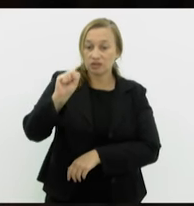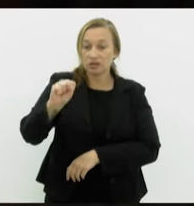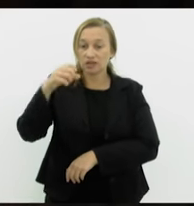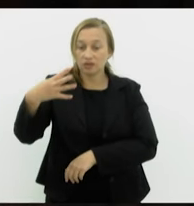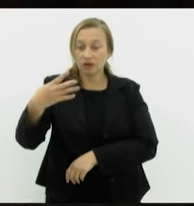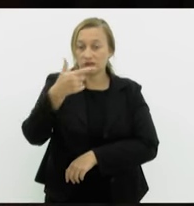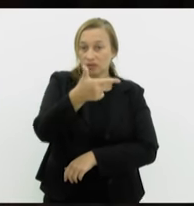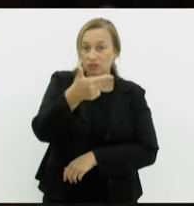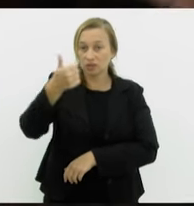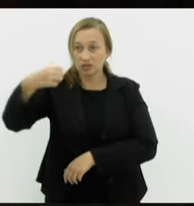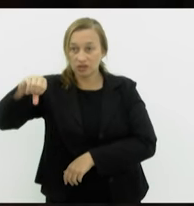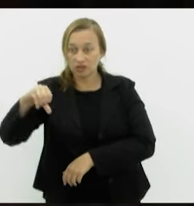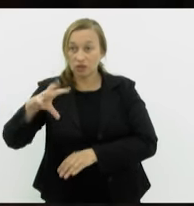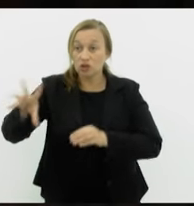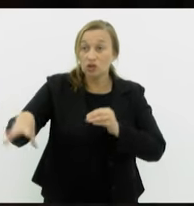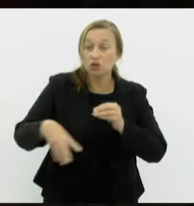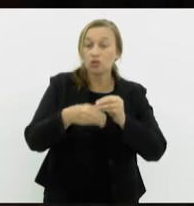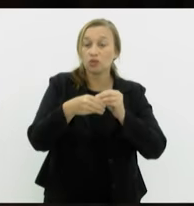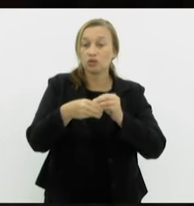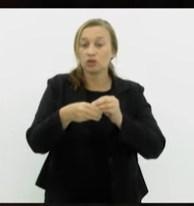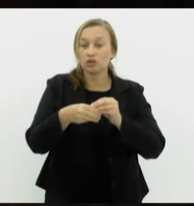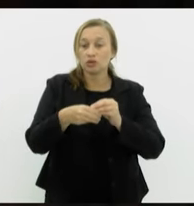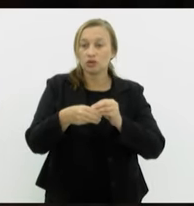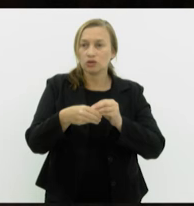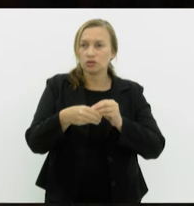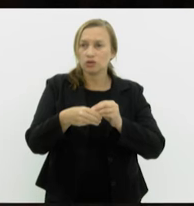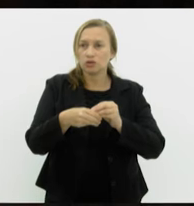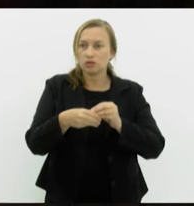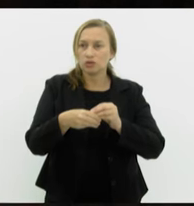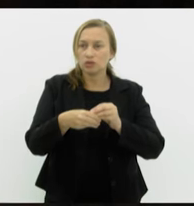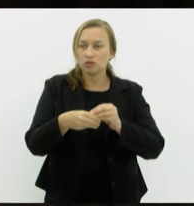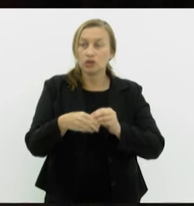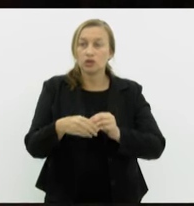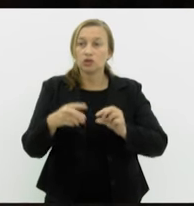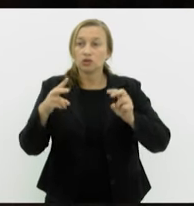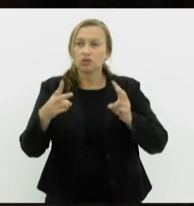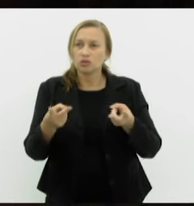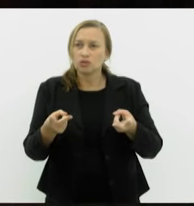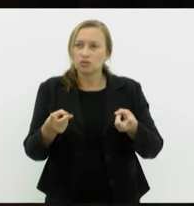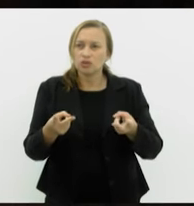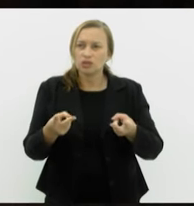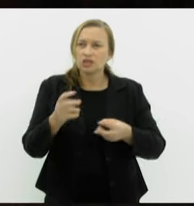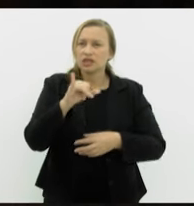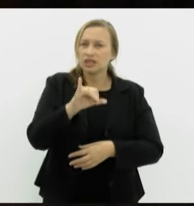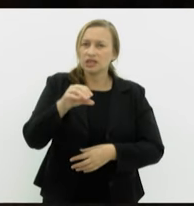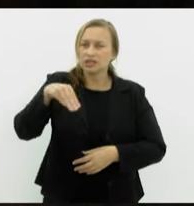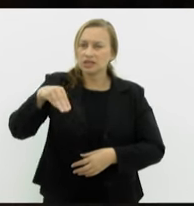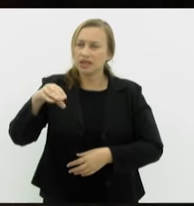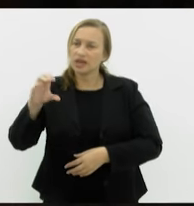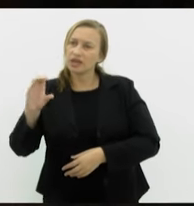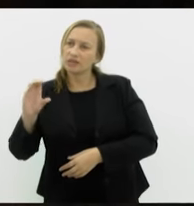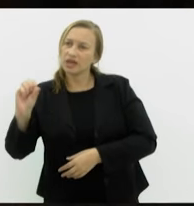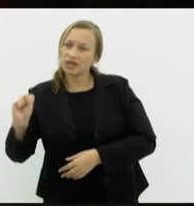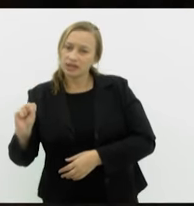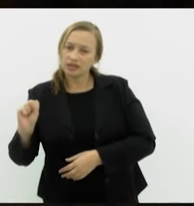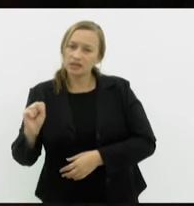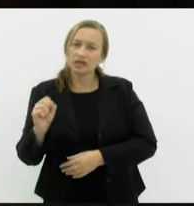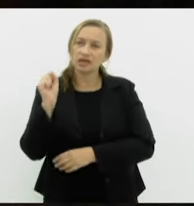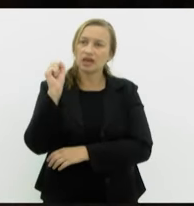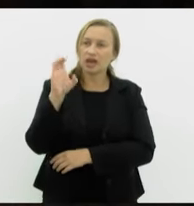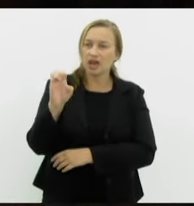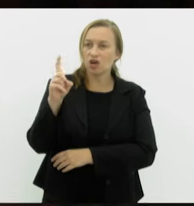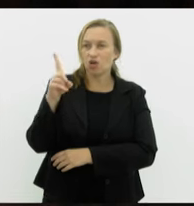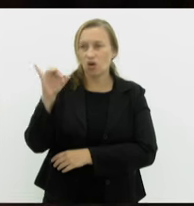46.884/2019 para incluir como subindice temático do ICMS ecológico